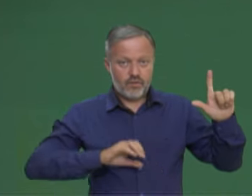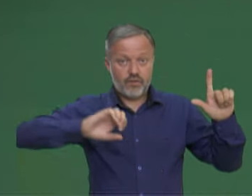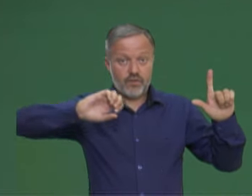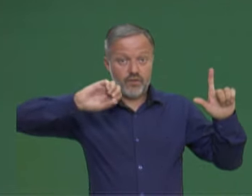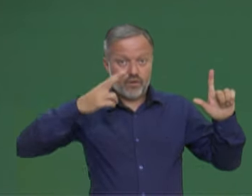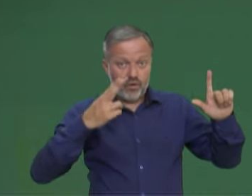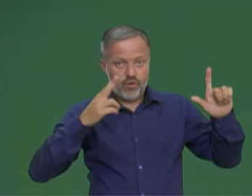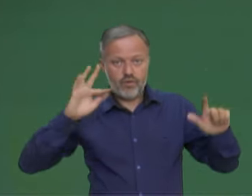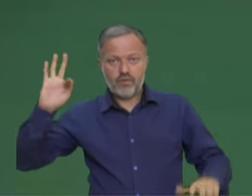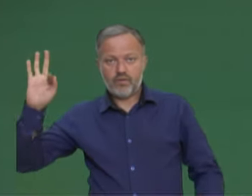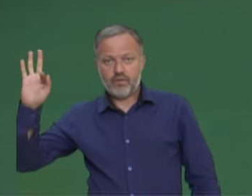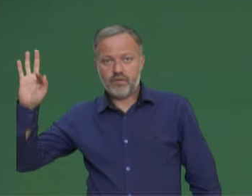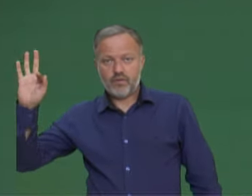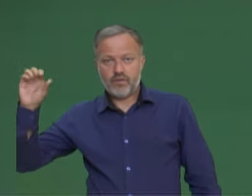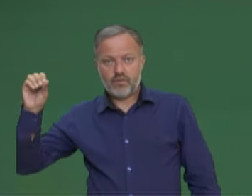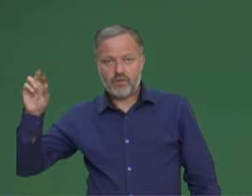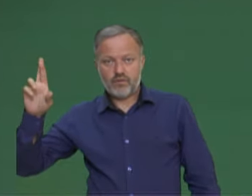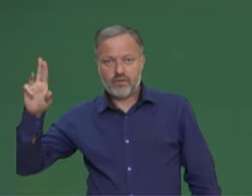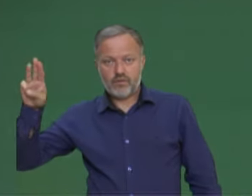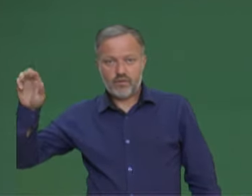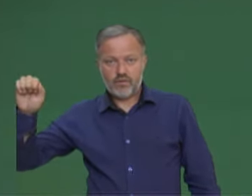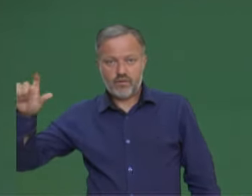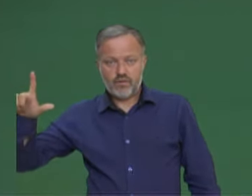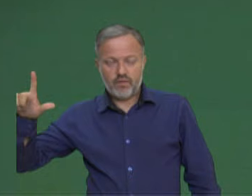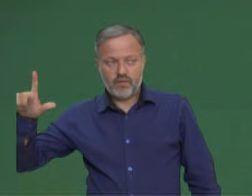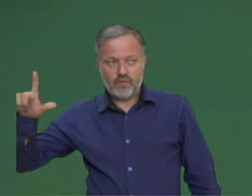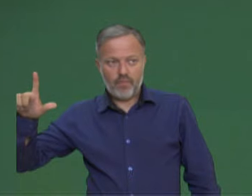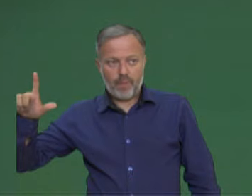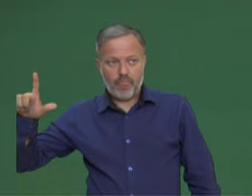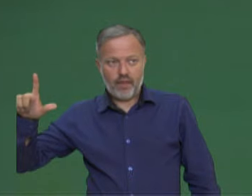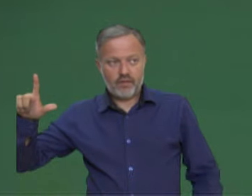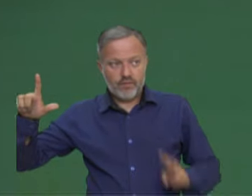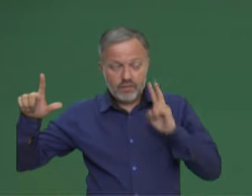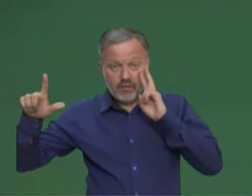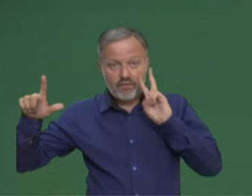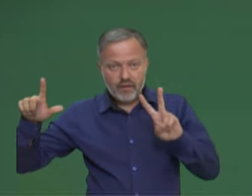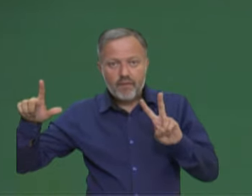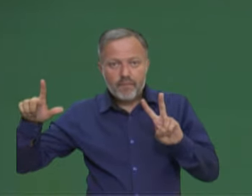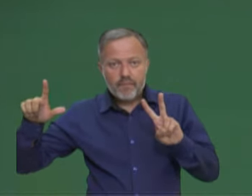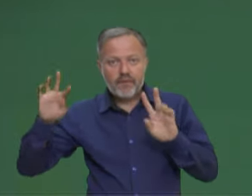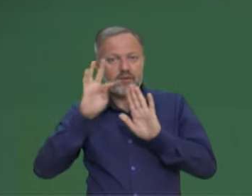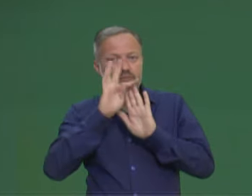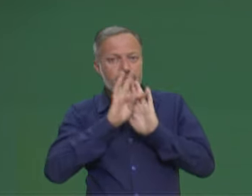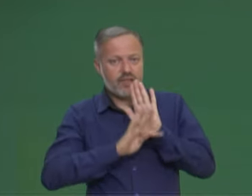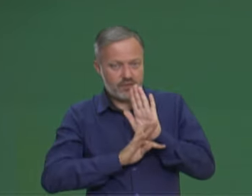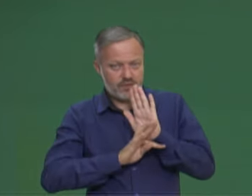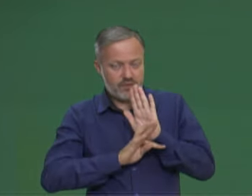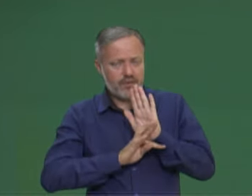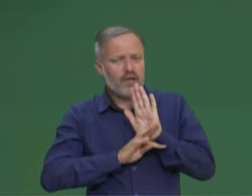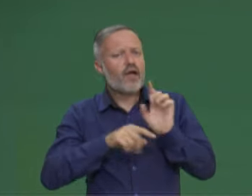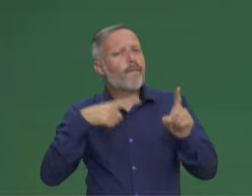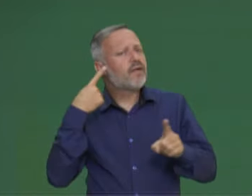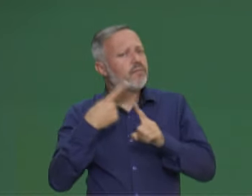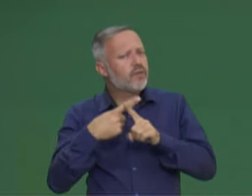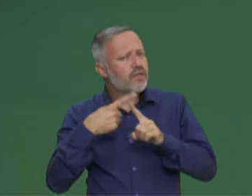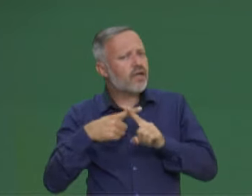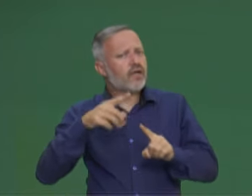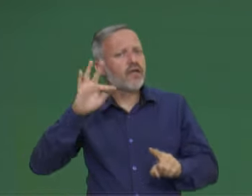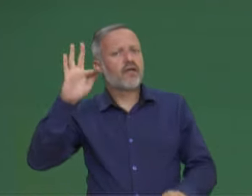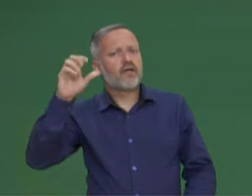suas respostas com os elementos do texto. Então, você vai olhar o texto e vai me dizer se é formal ou informal e por que você chegou a essa